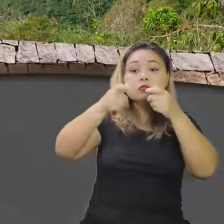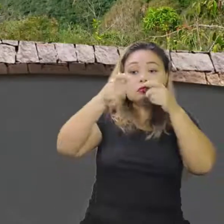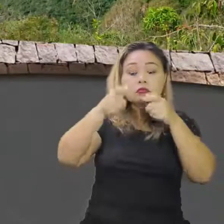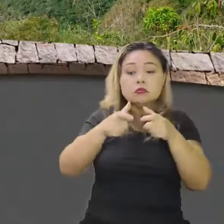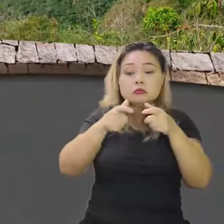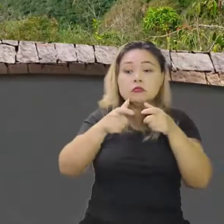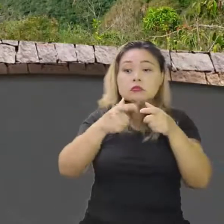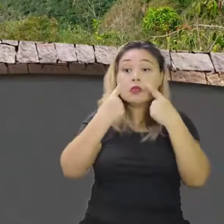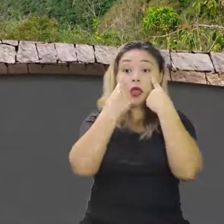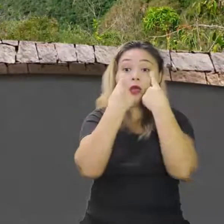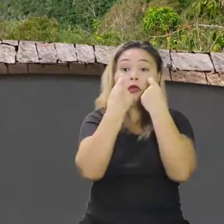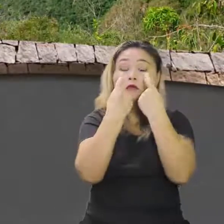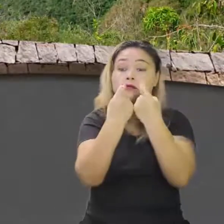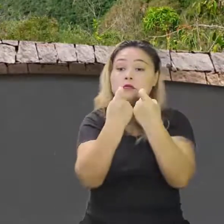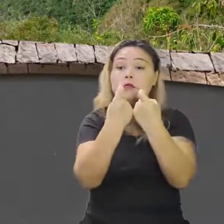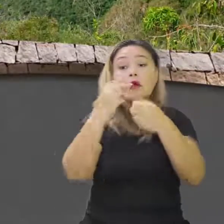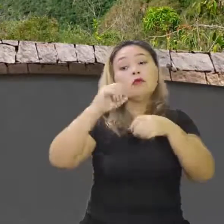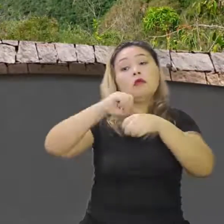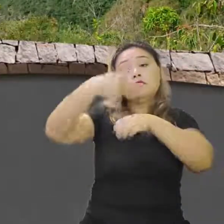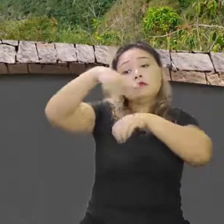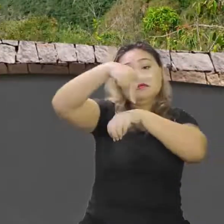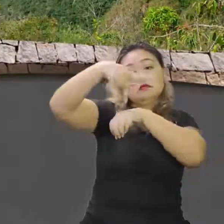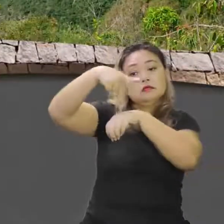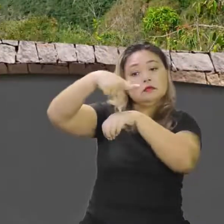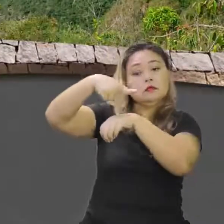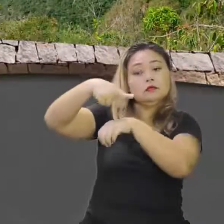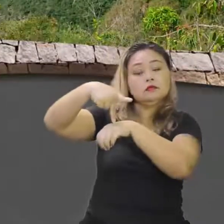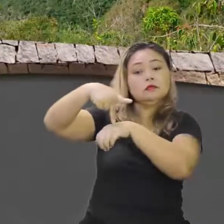região interesse internacional.